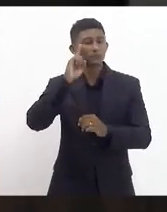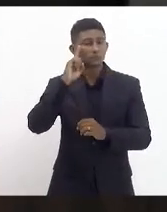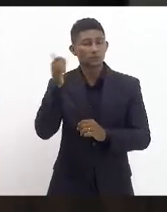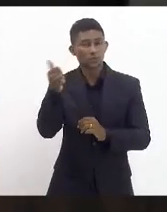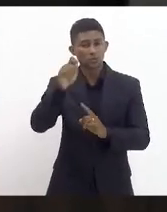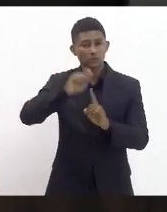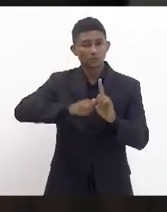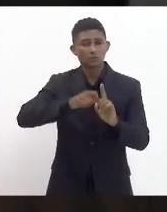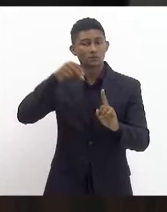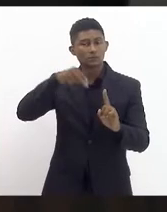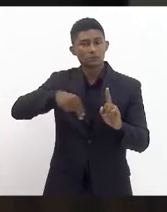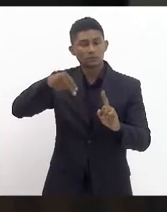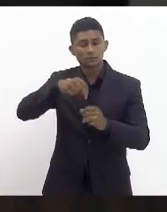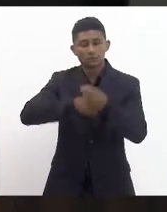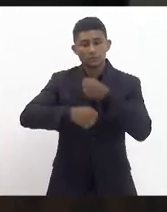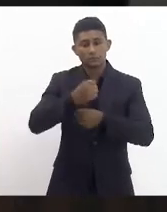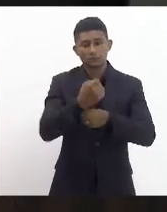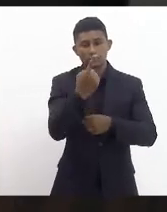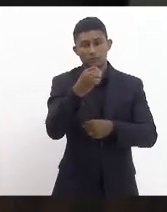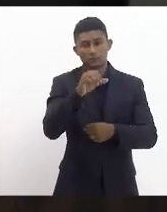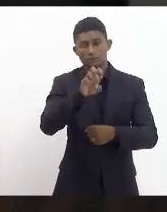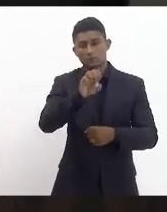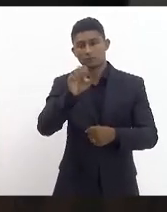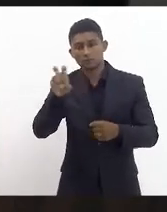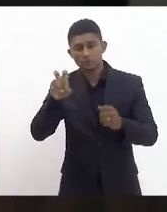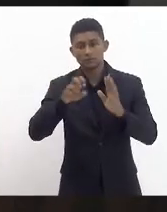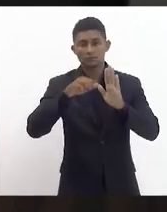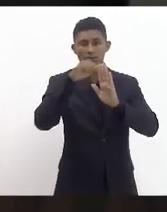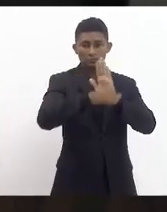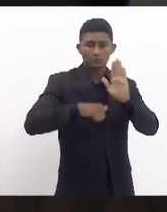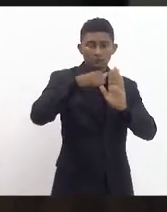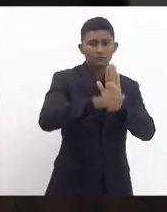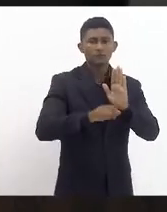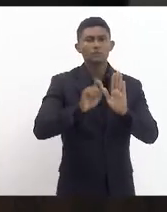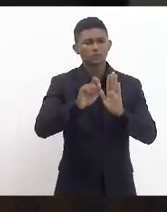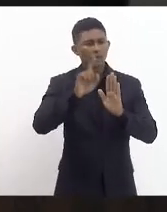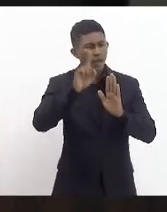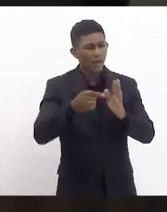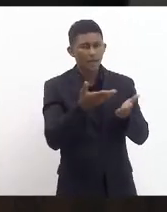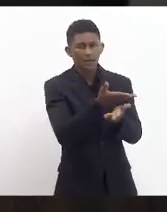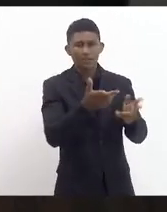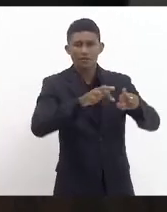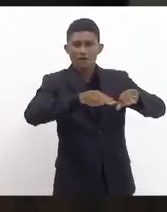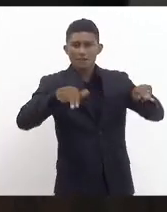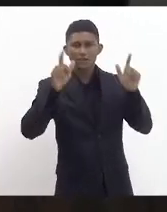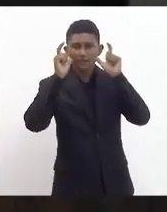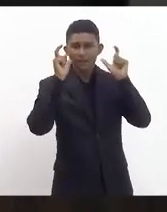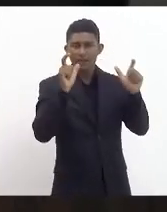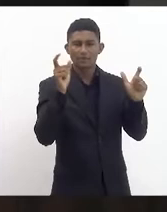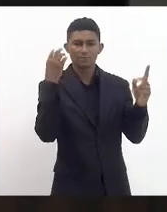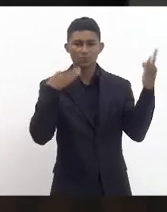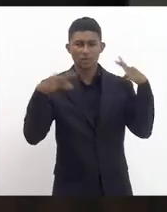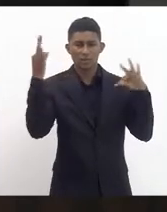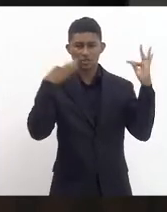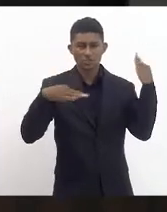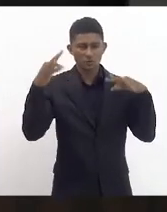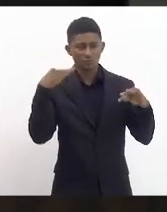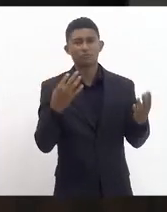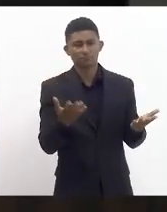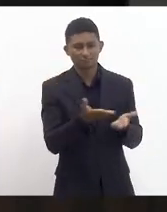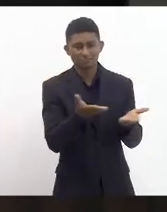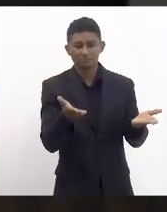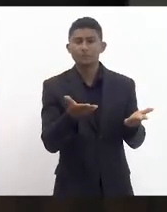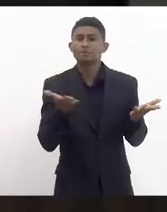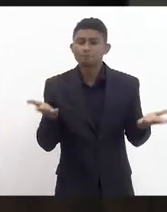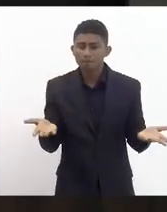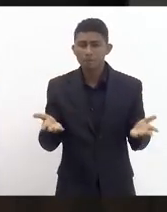novembro de 85, que dispõe sobre a instituição dos atrativos das áreas estaduais de interesse turístico e das outras providências. Pareceres da Comissão de Constituição e